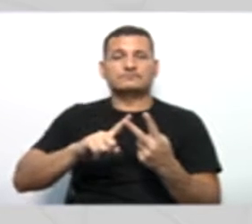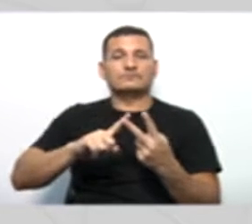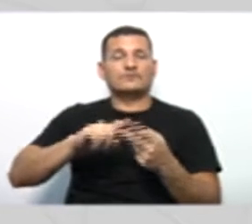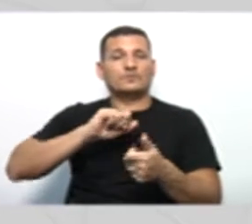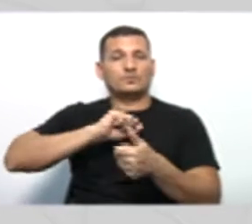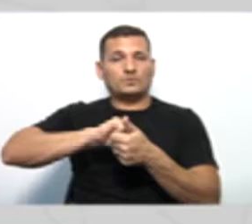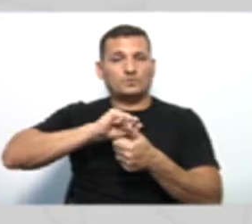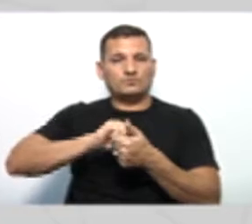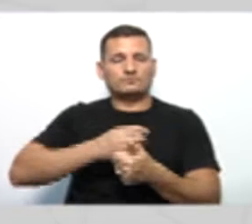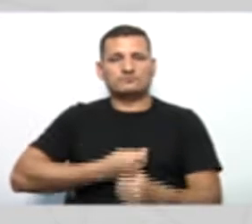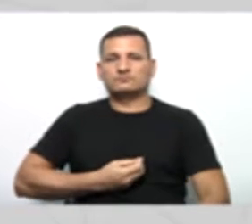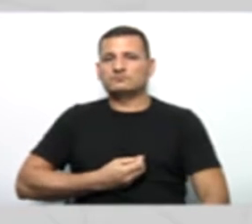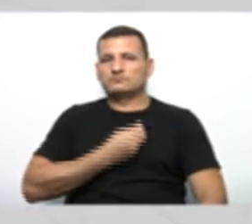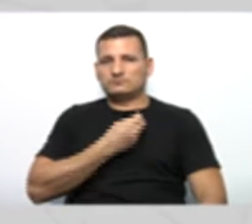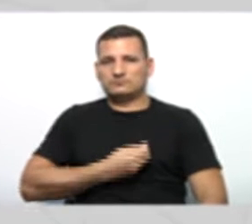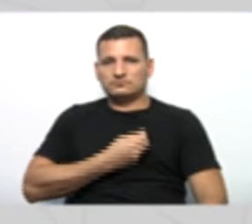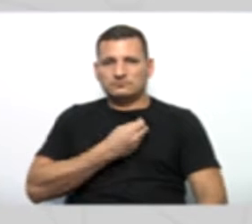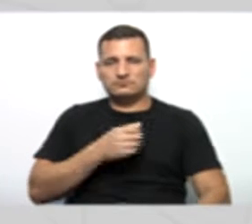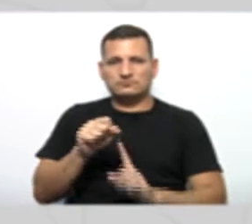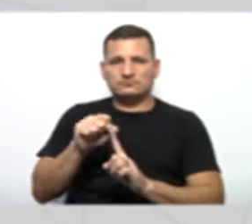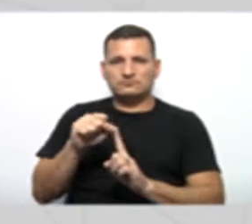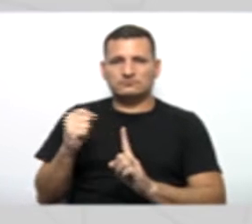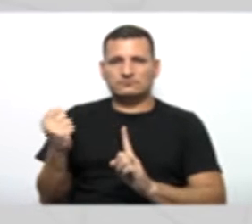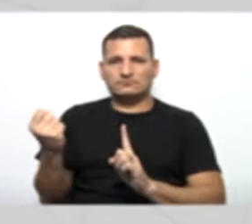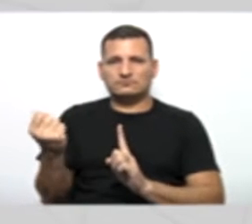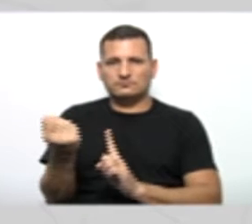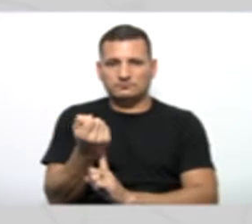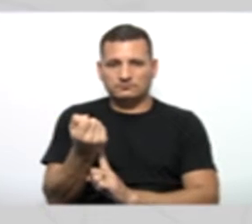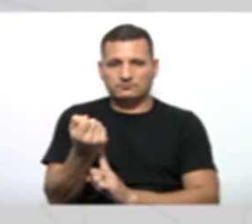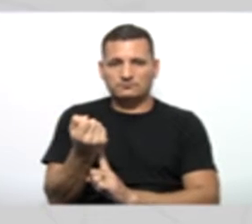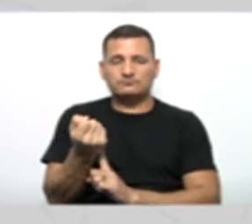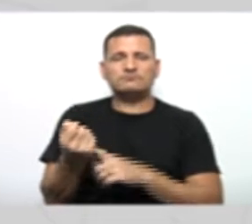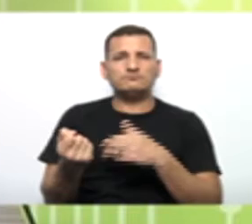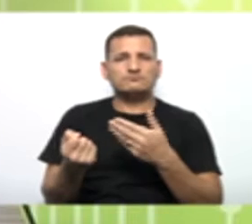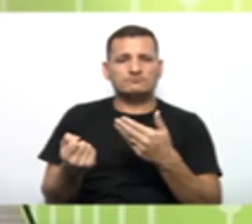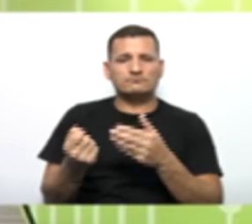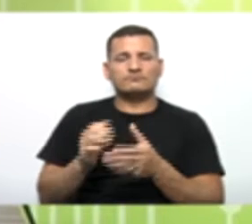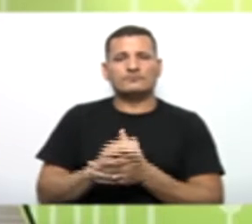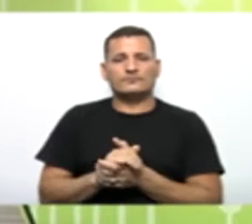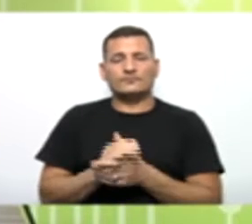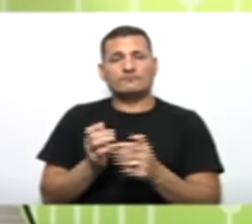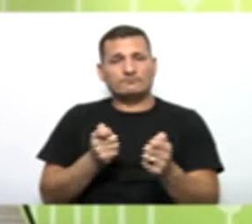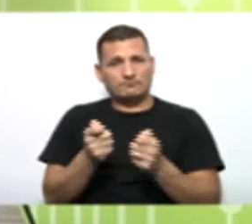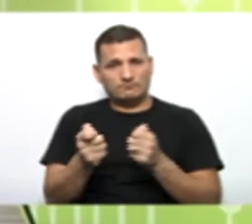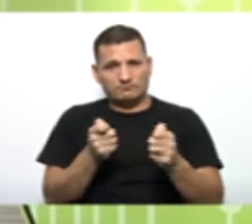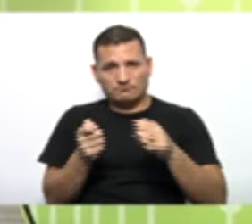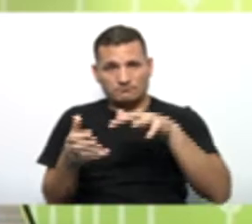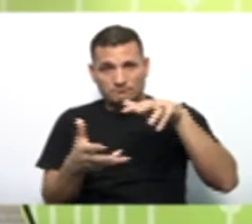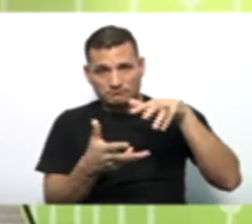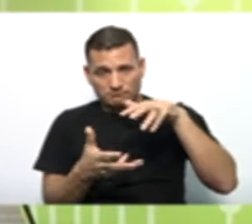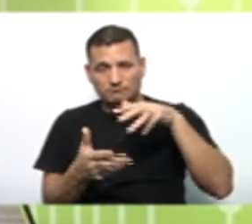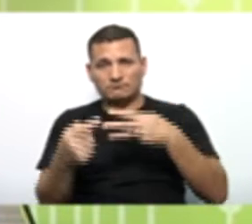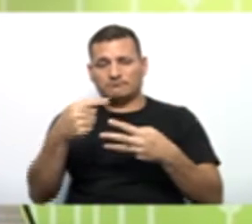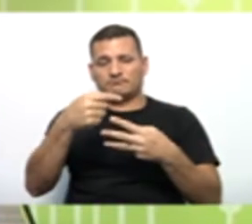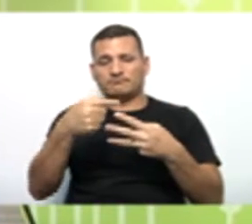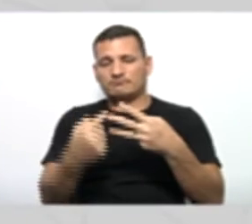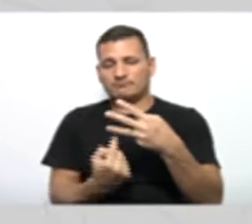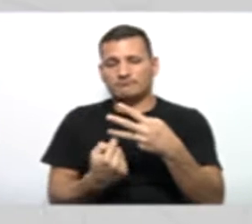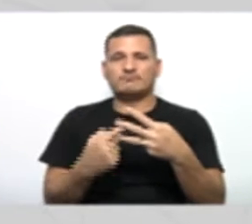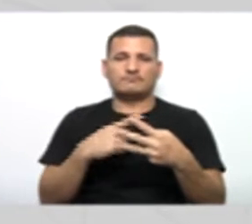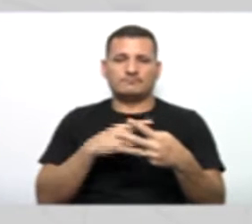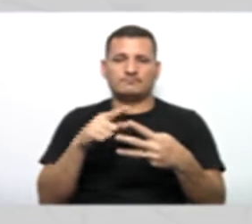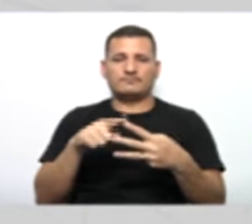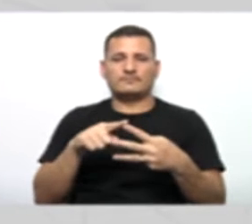sociedade. Então, desenvolvimento ambiental ele se sustenta em um tripé. O